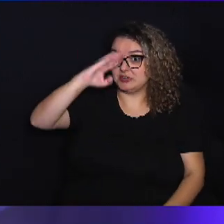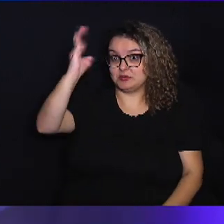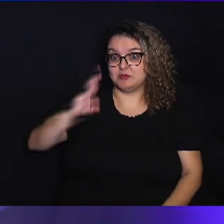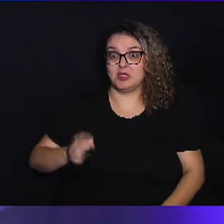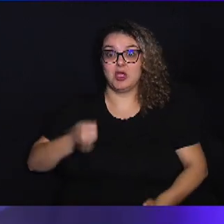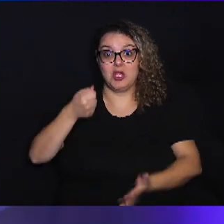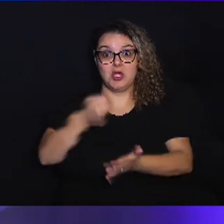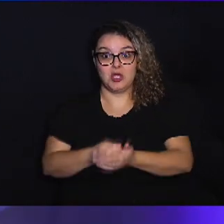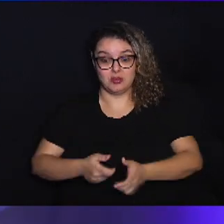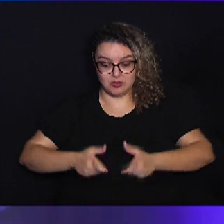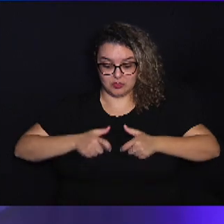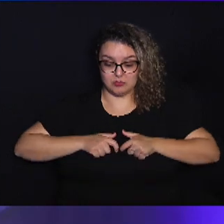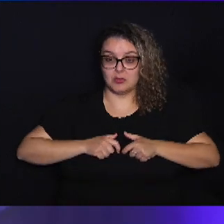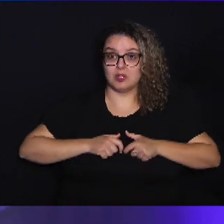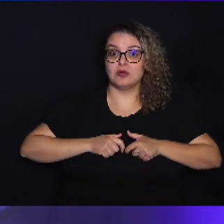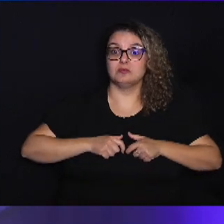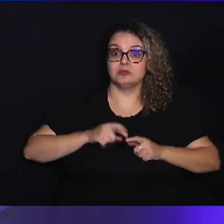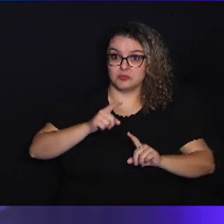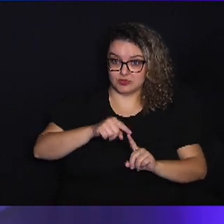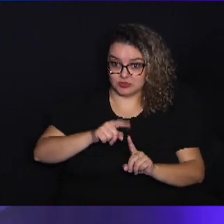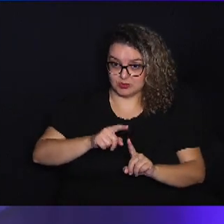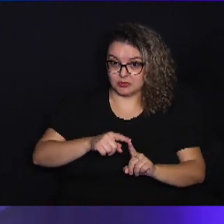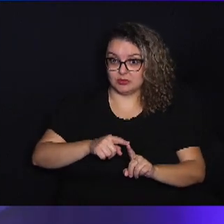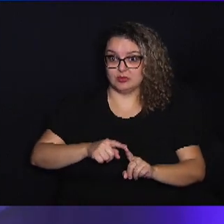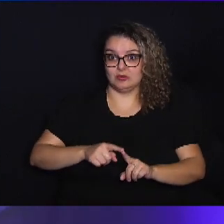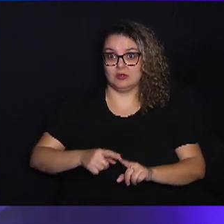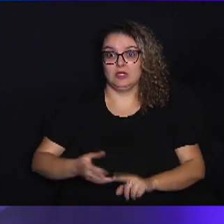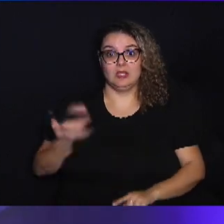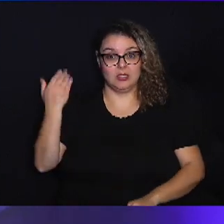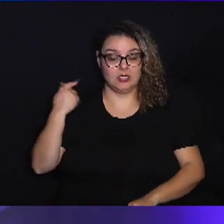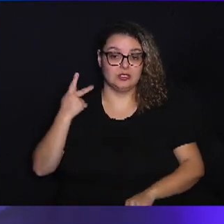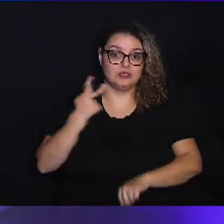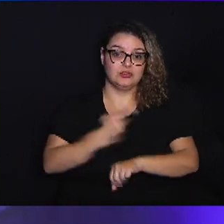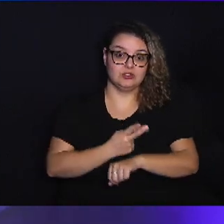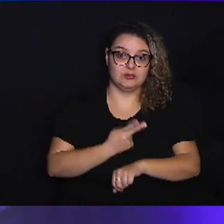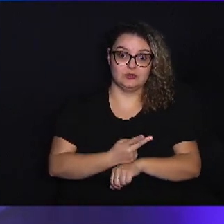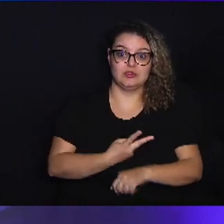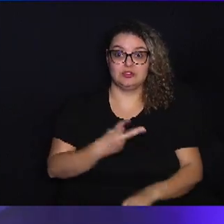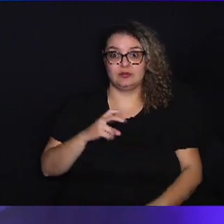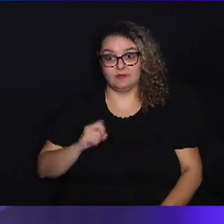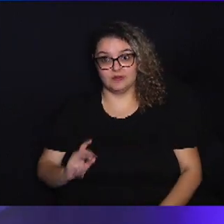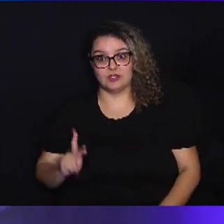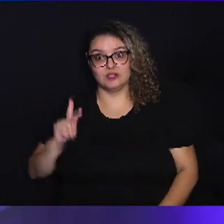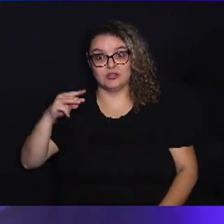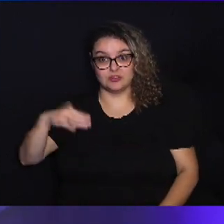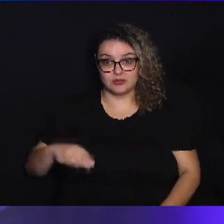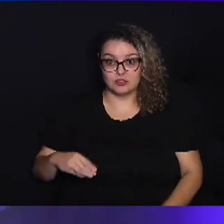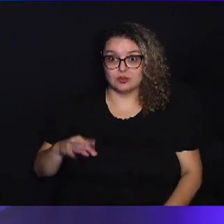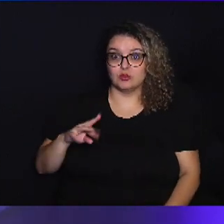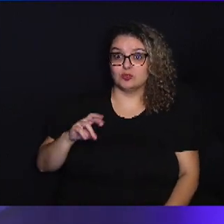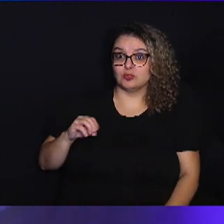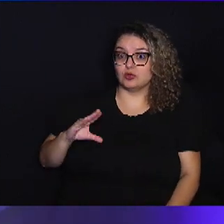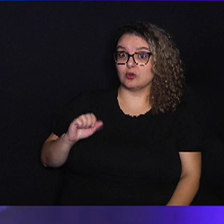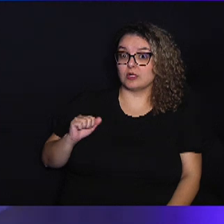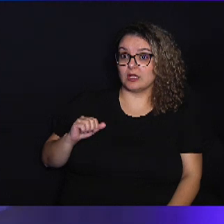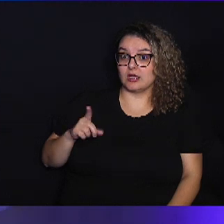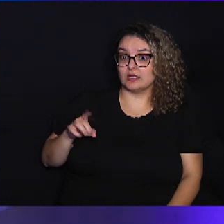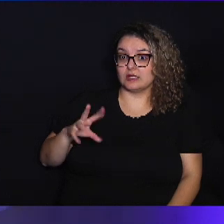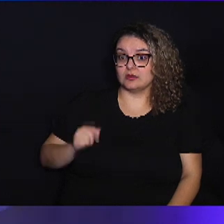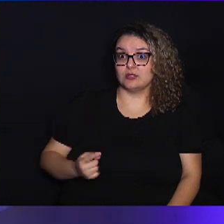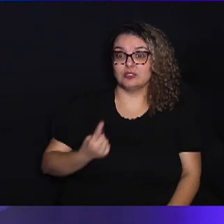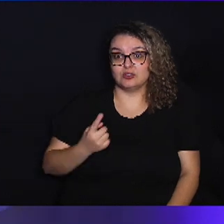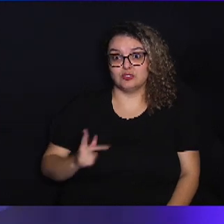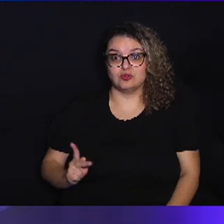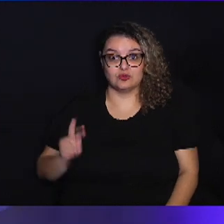uma medalha olímpica na modalidade, foi de prata na prova de 20 quilômetros no Trocadeiro, em um circuito de 1